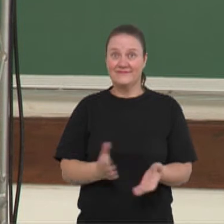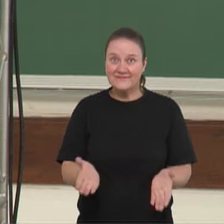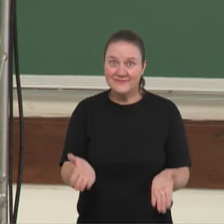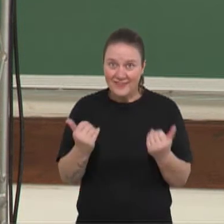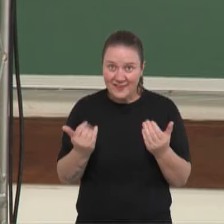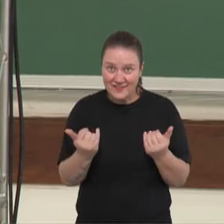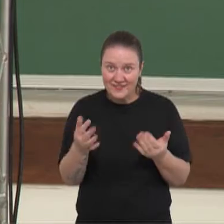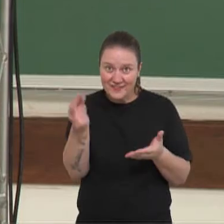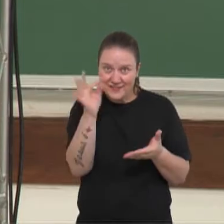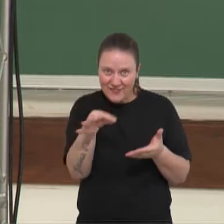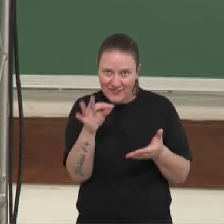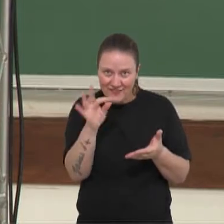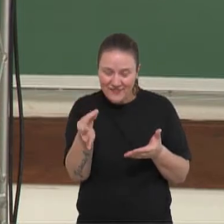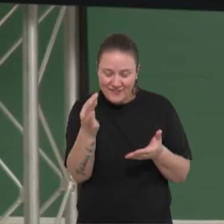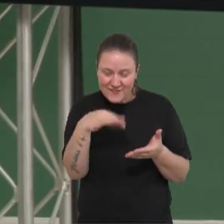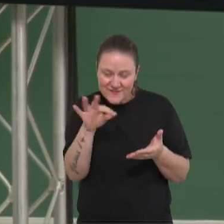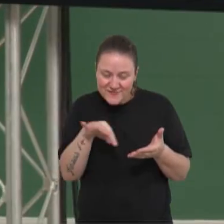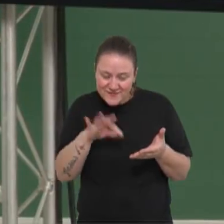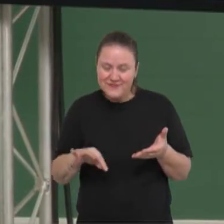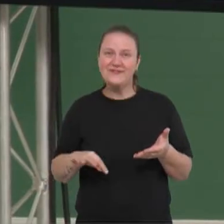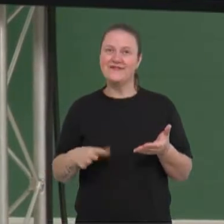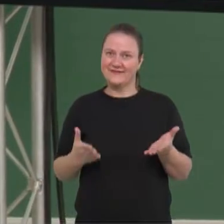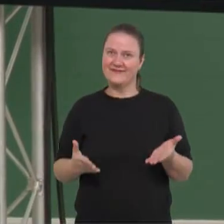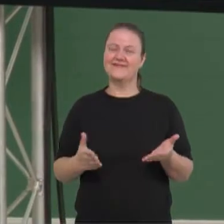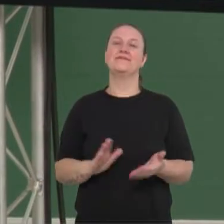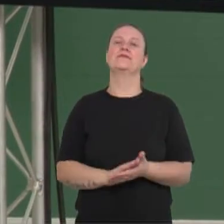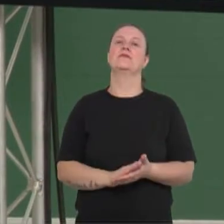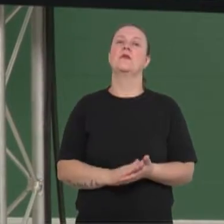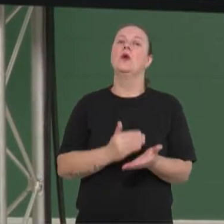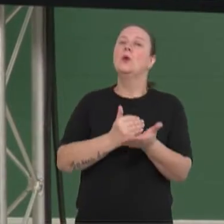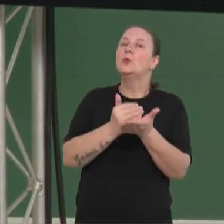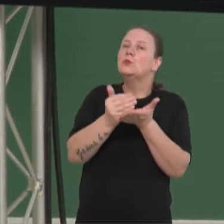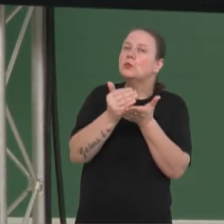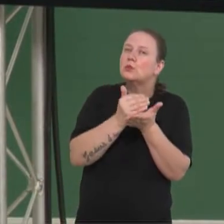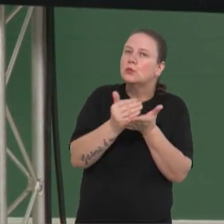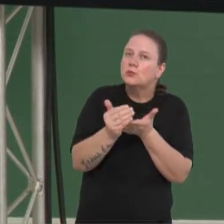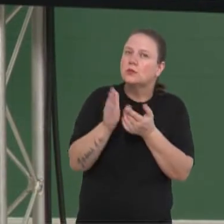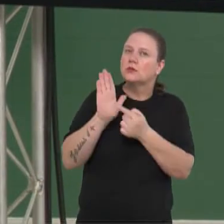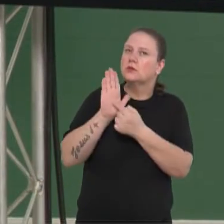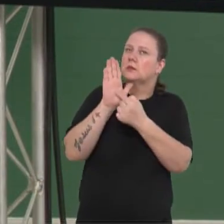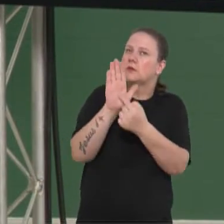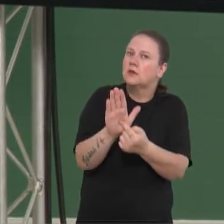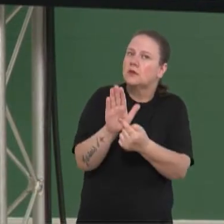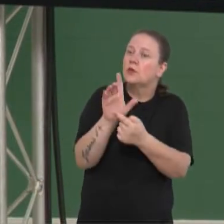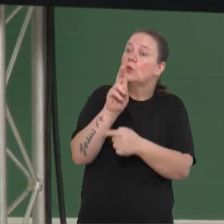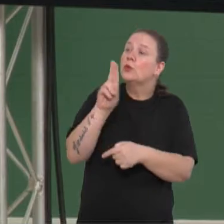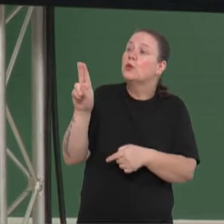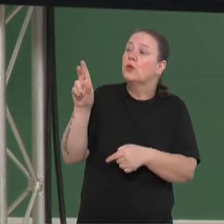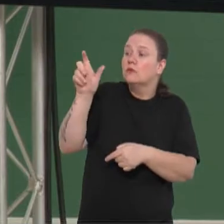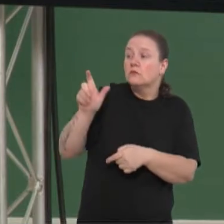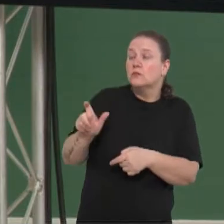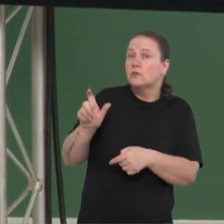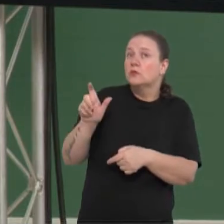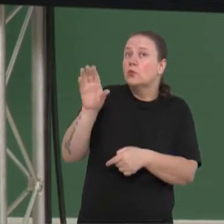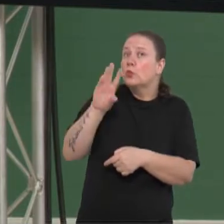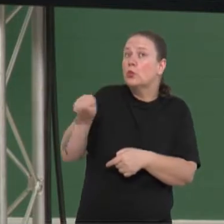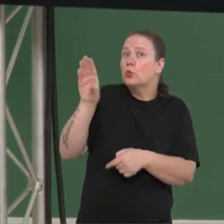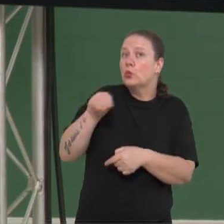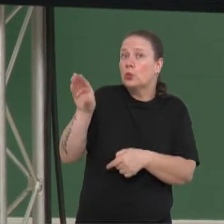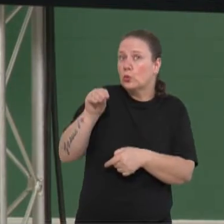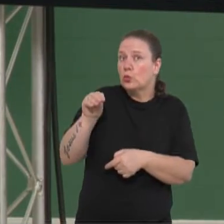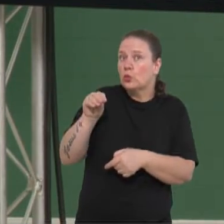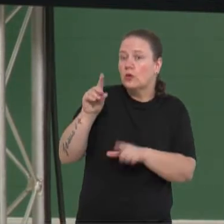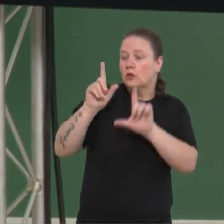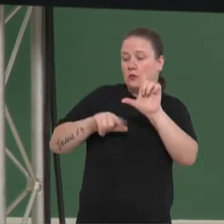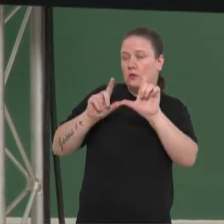Vamos à correção? Então, no início, quando aparece o nome do locutor, nós vimos que ele aparece em caixa alta.